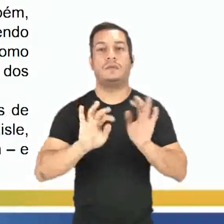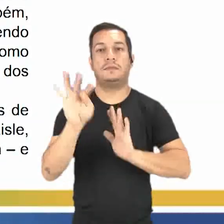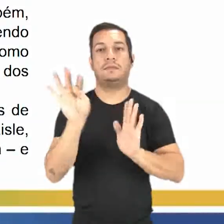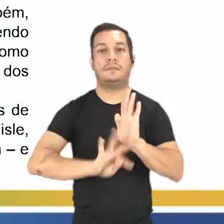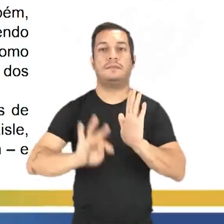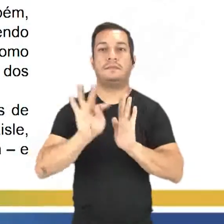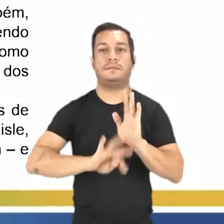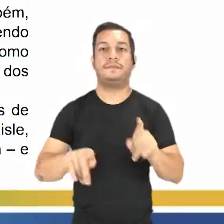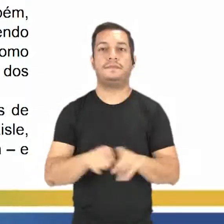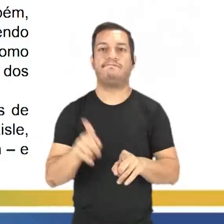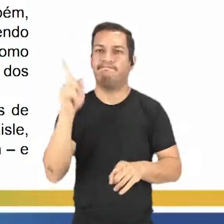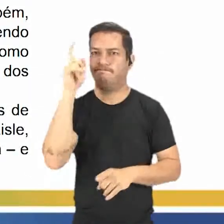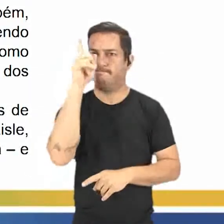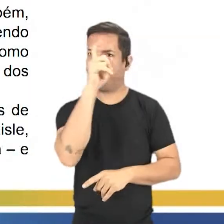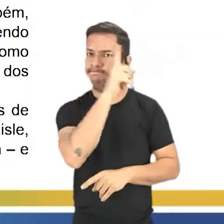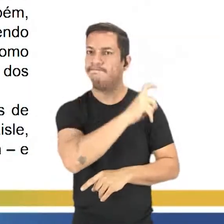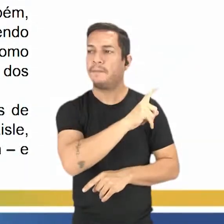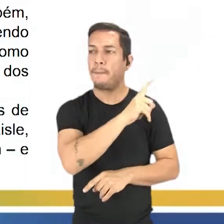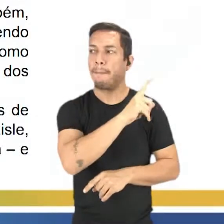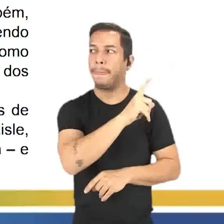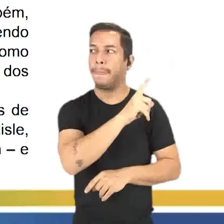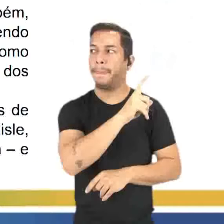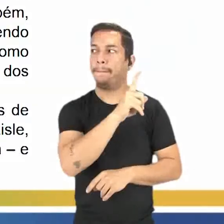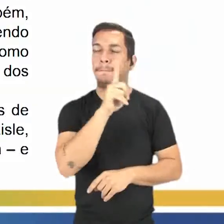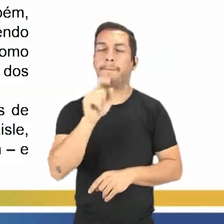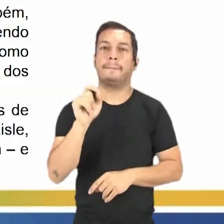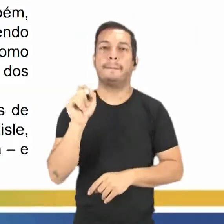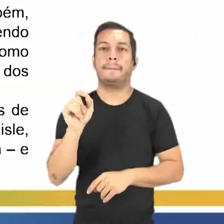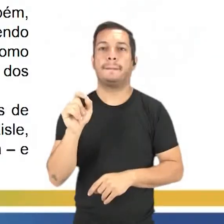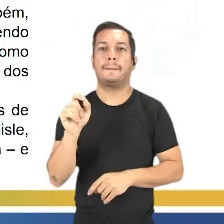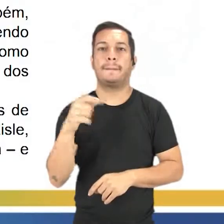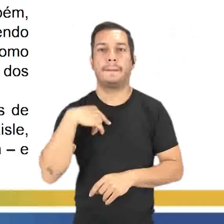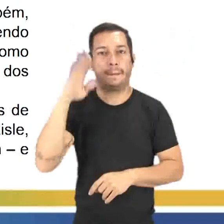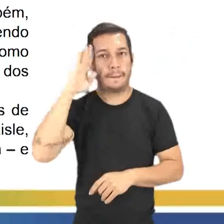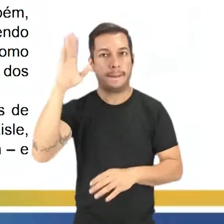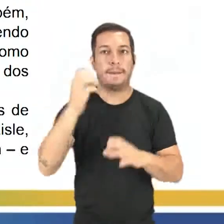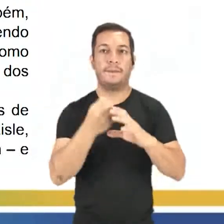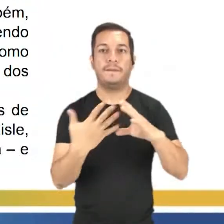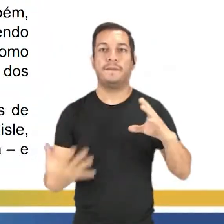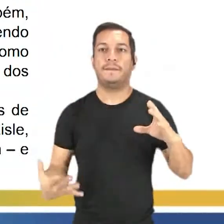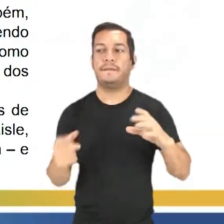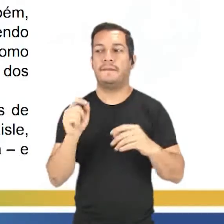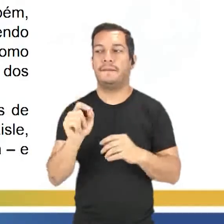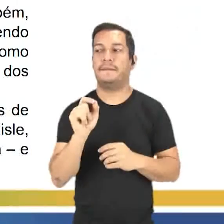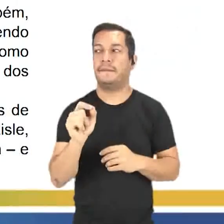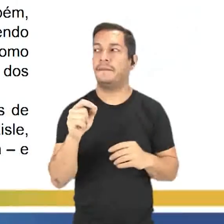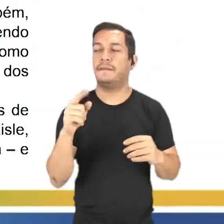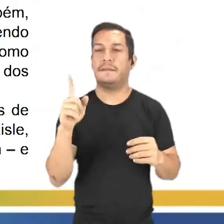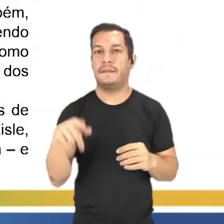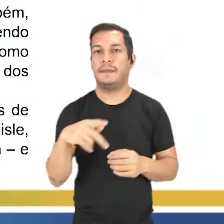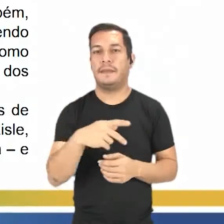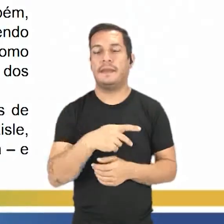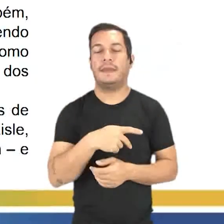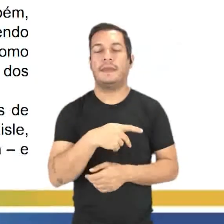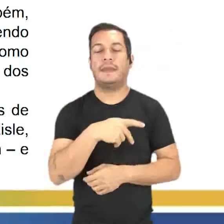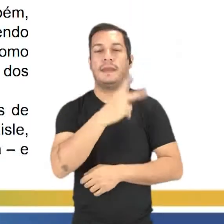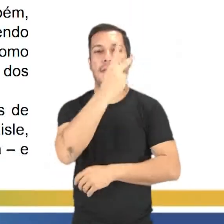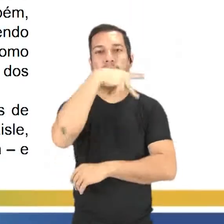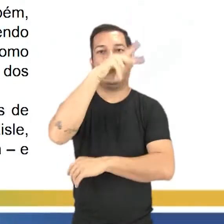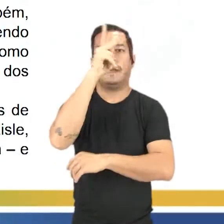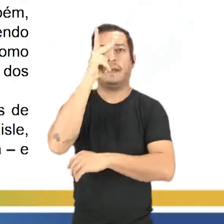textuais complexas. E uma das principais características do parnasianismo é a